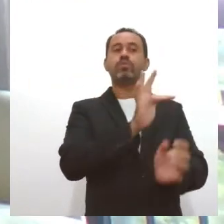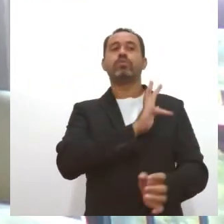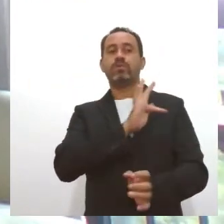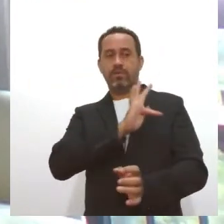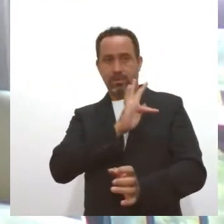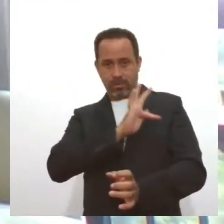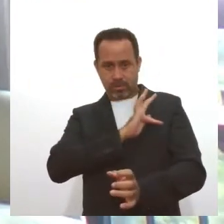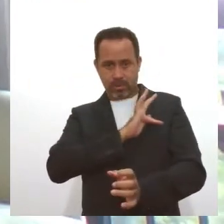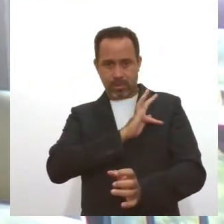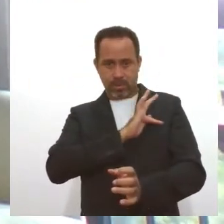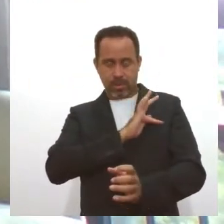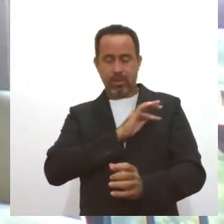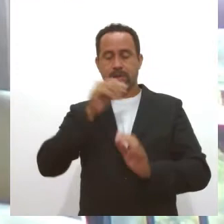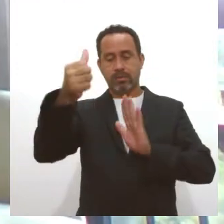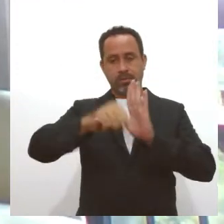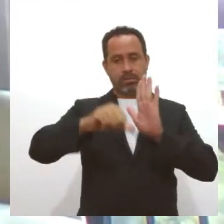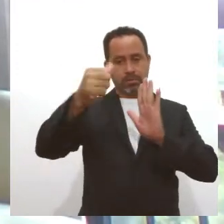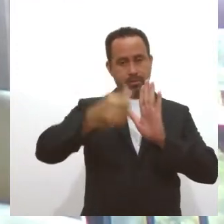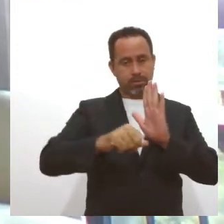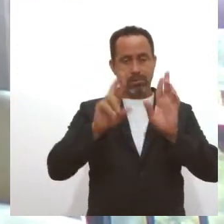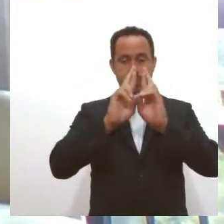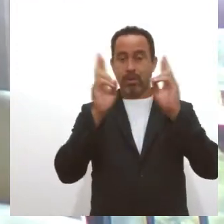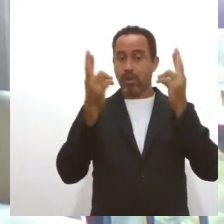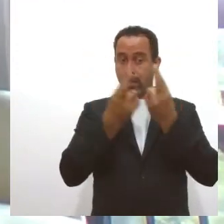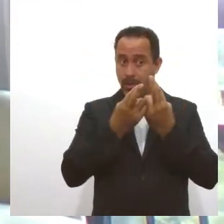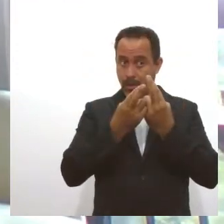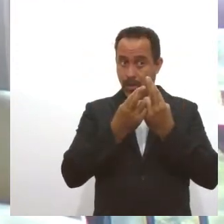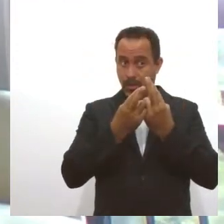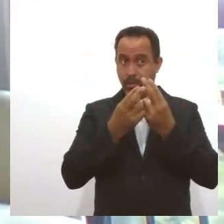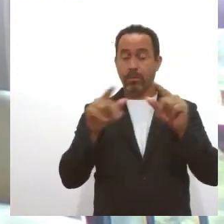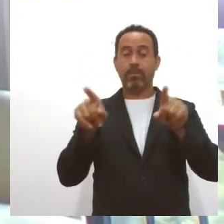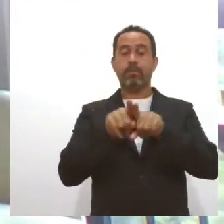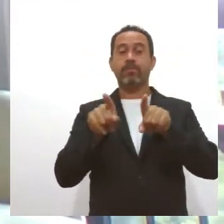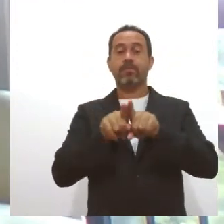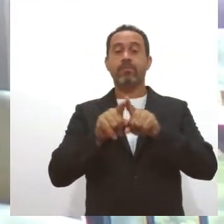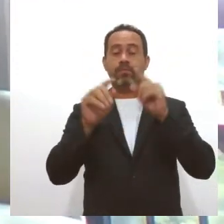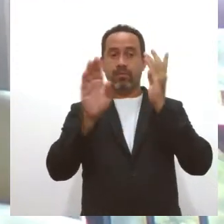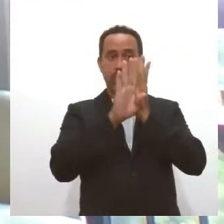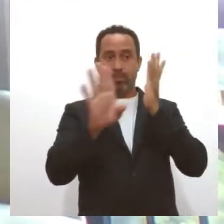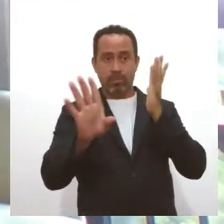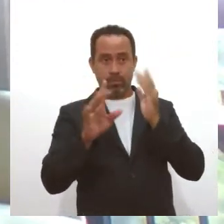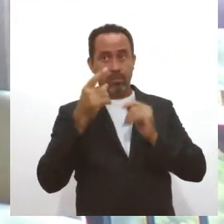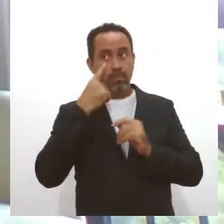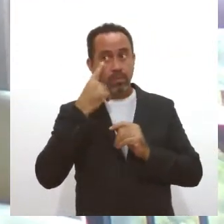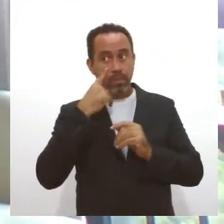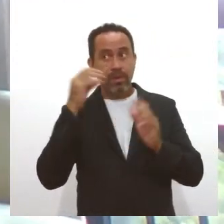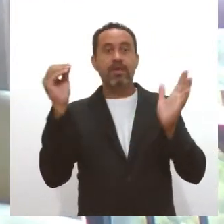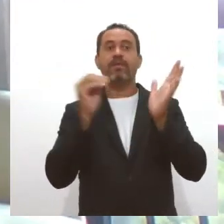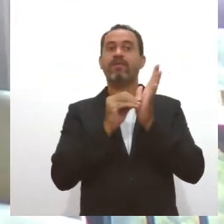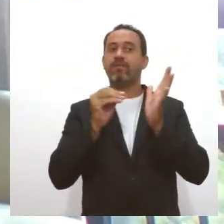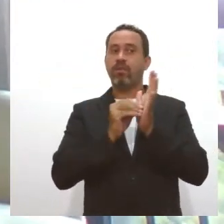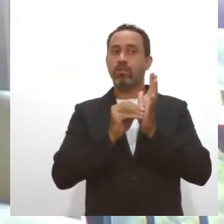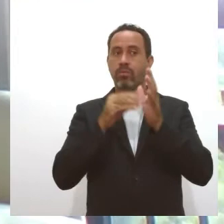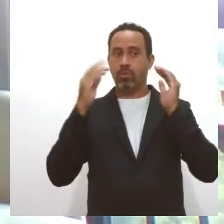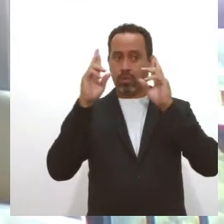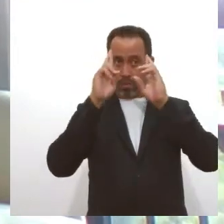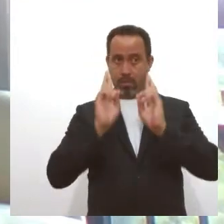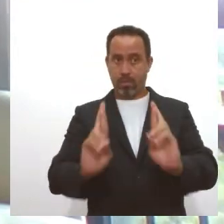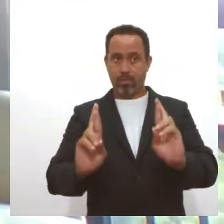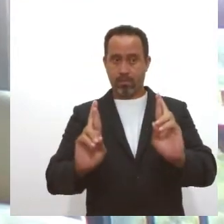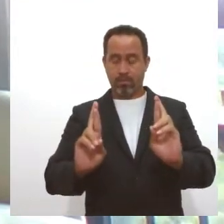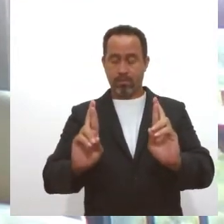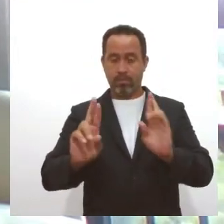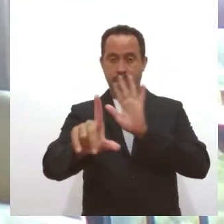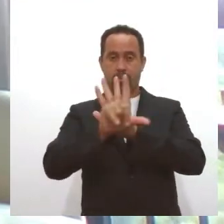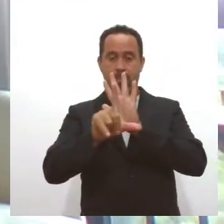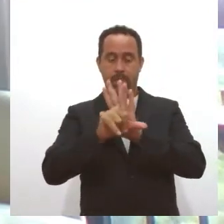que nós ajustamos naquela reunião, e os casos onde foram detectados descumprimento dos decretos, tanto do Estado como do